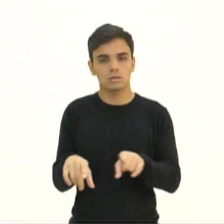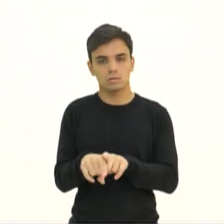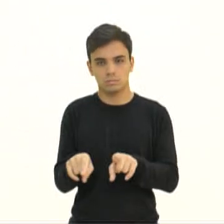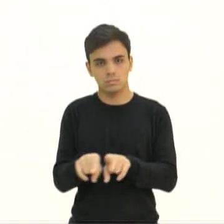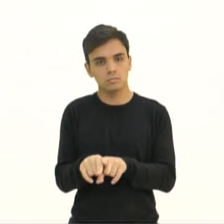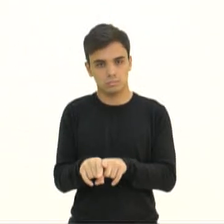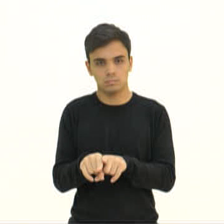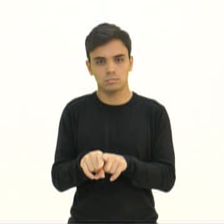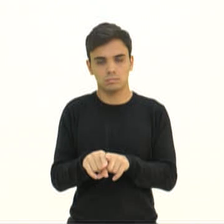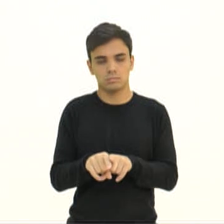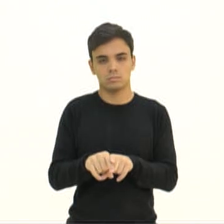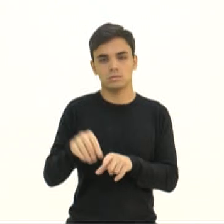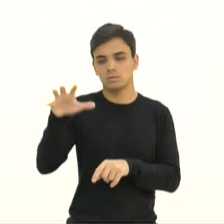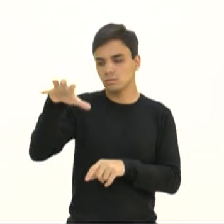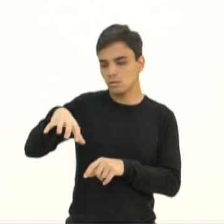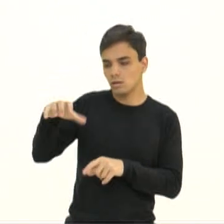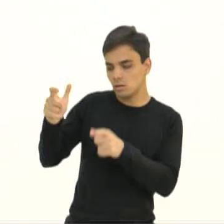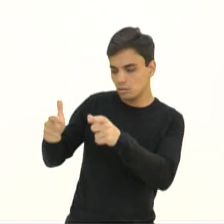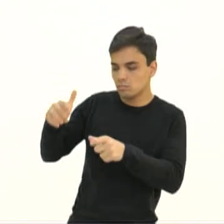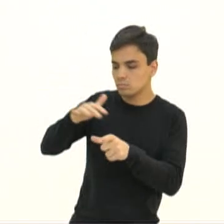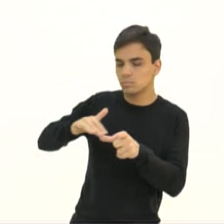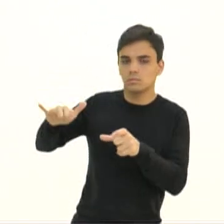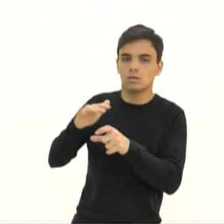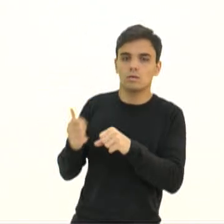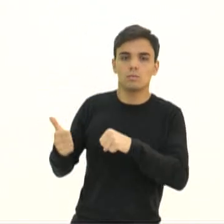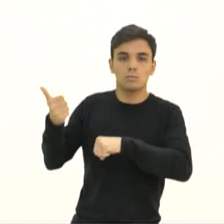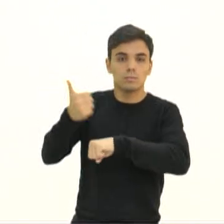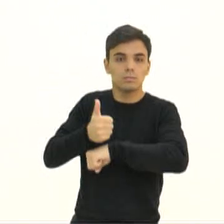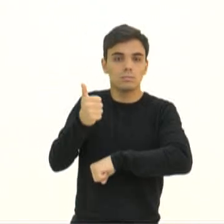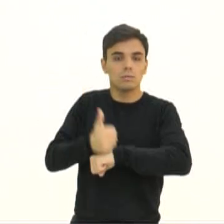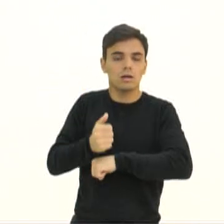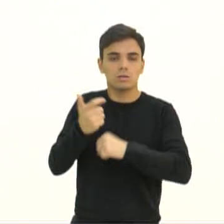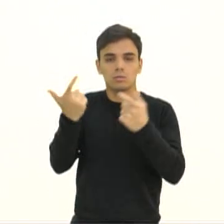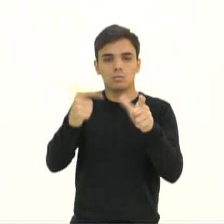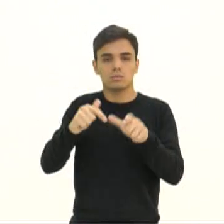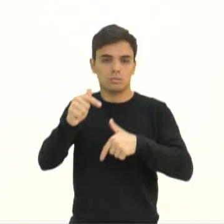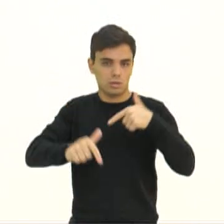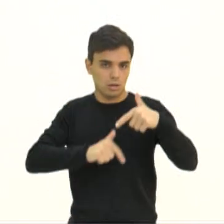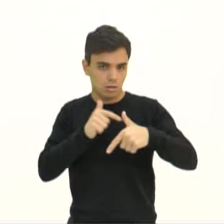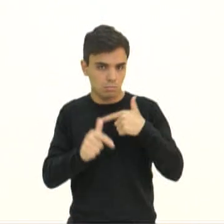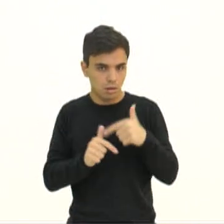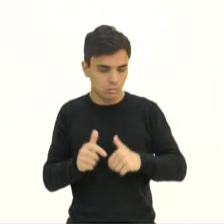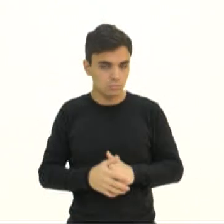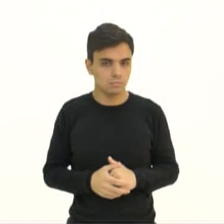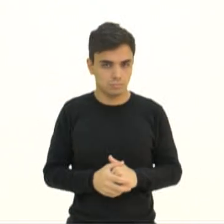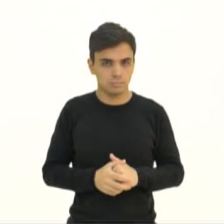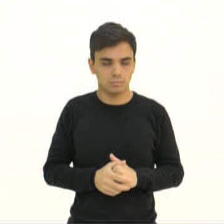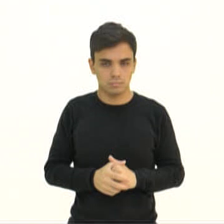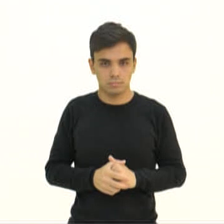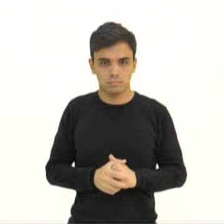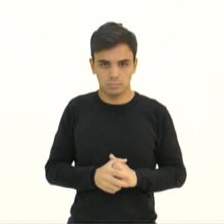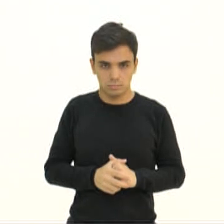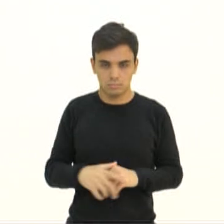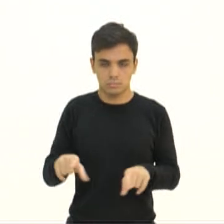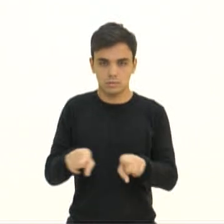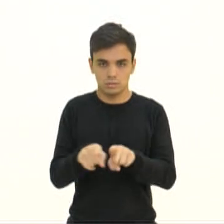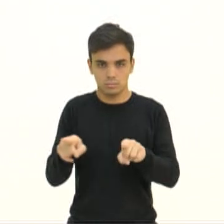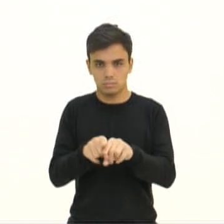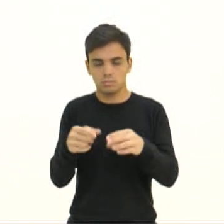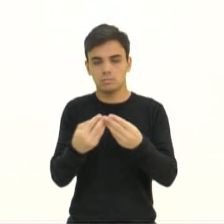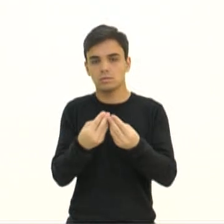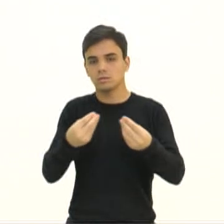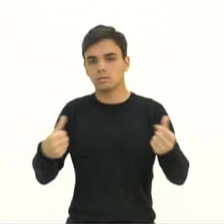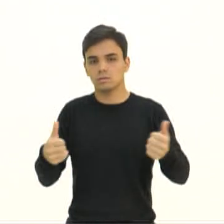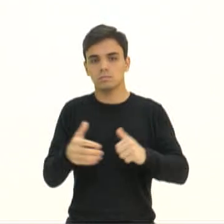sendo a área onde ela estava sendo ocupada por outras atividades, né? E daí a degradação. Se eu